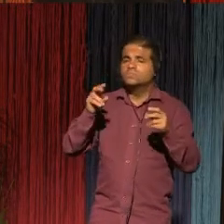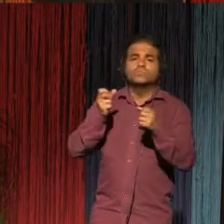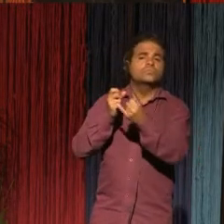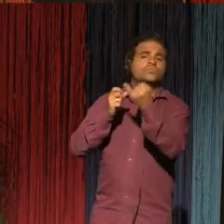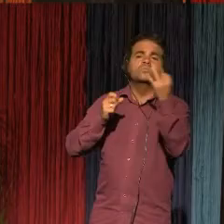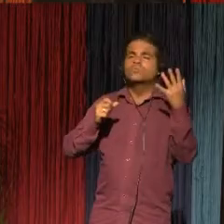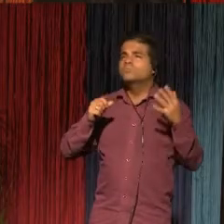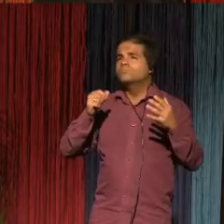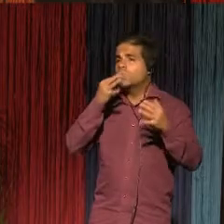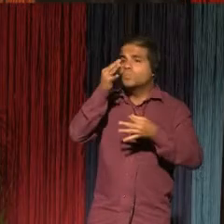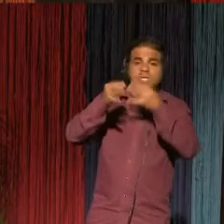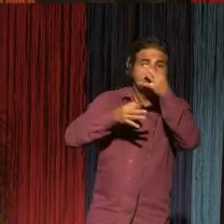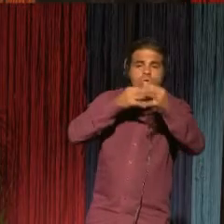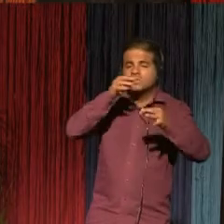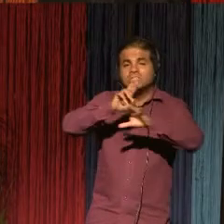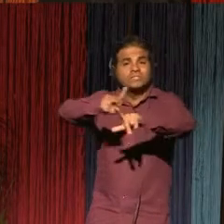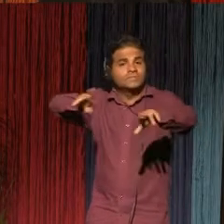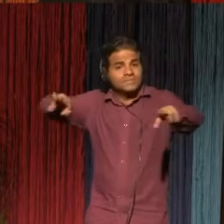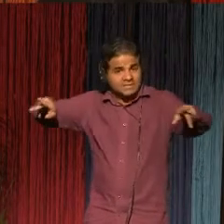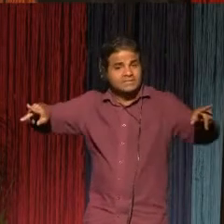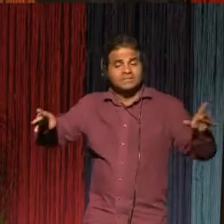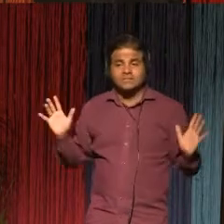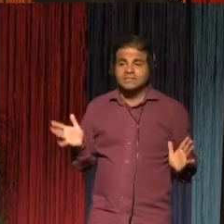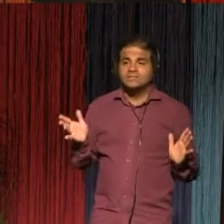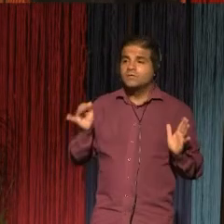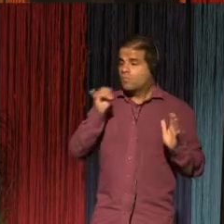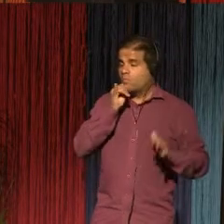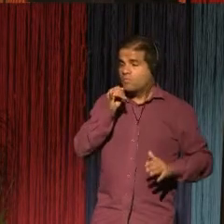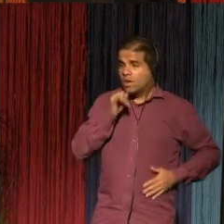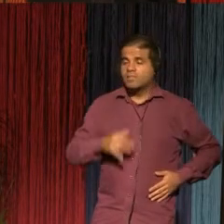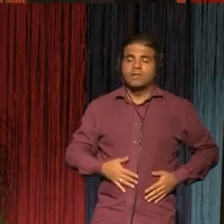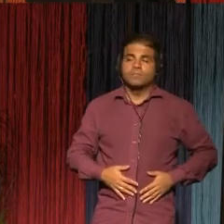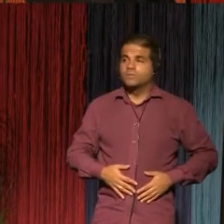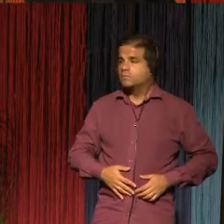pontos de vista diferentes? Por exemplo,